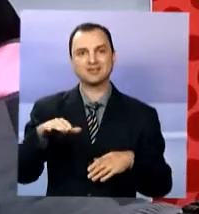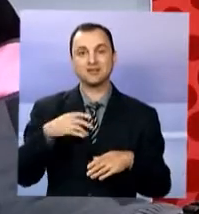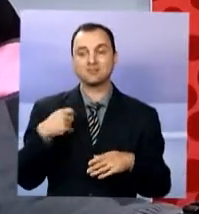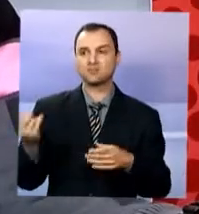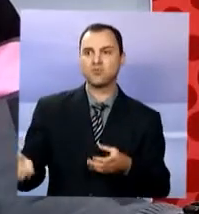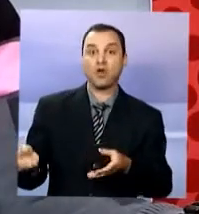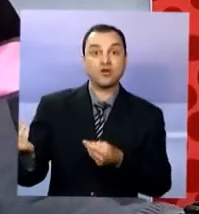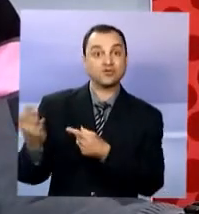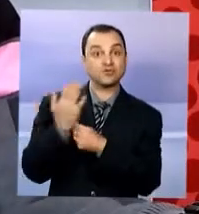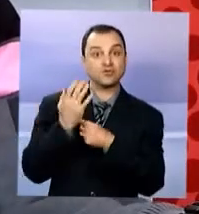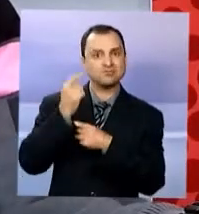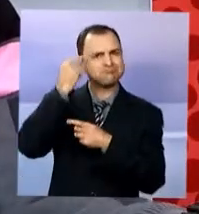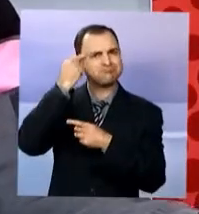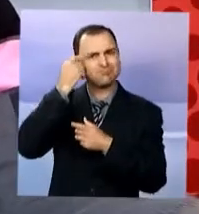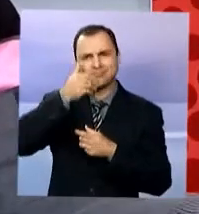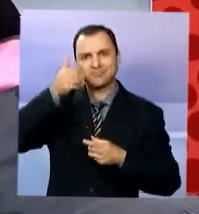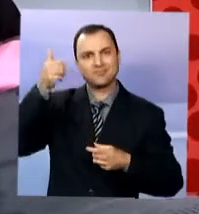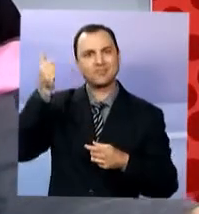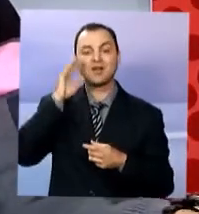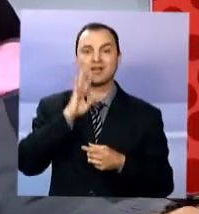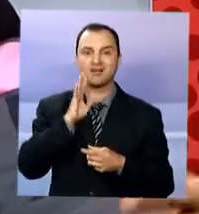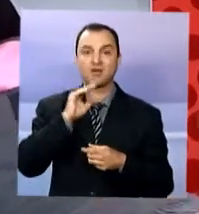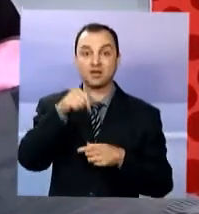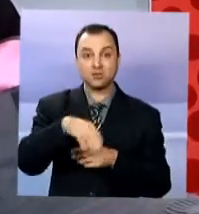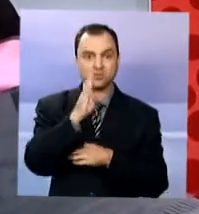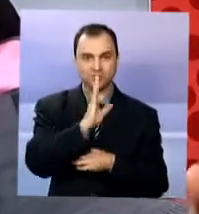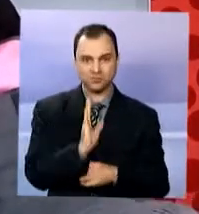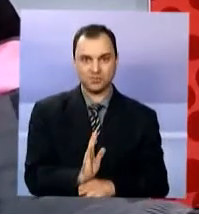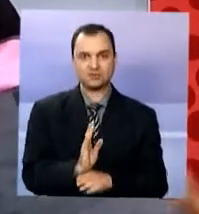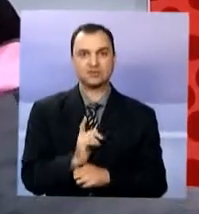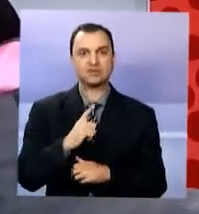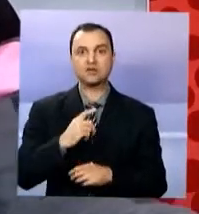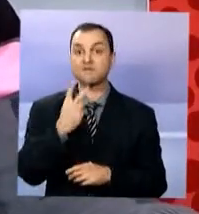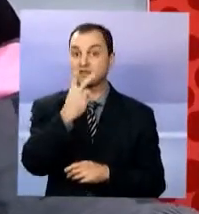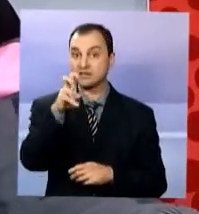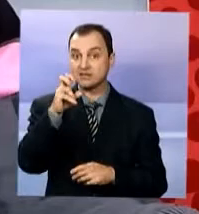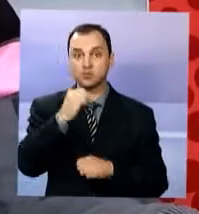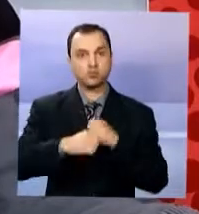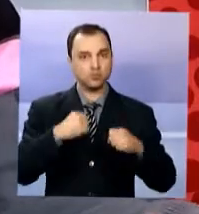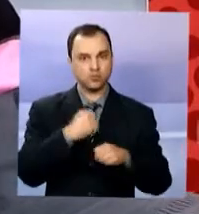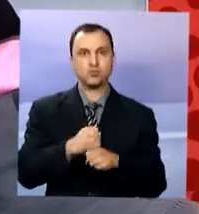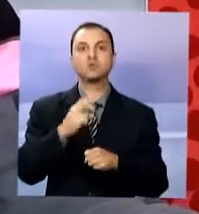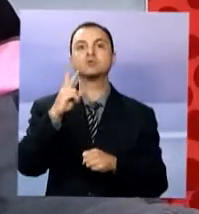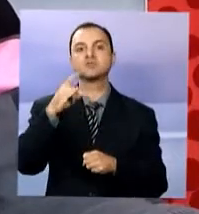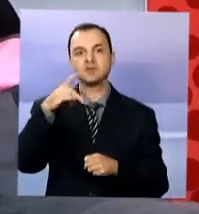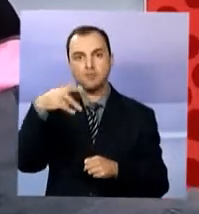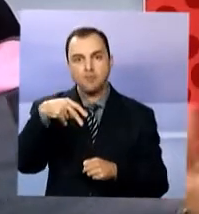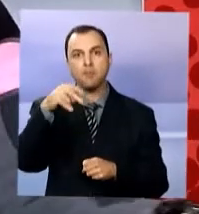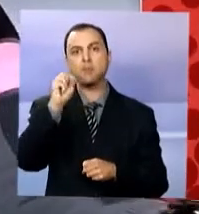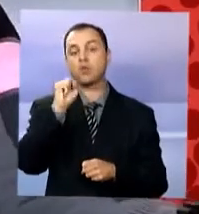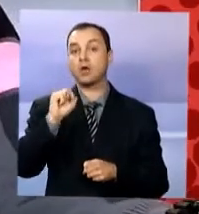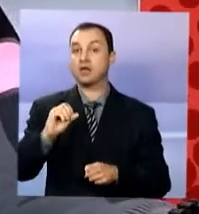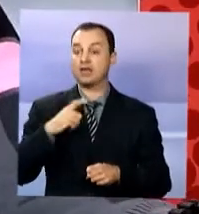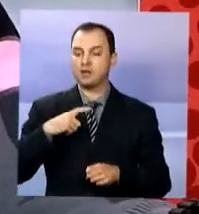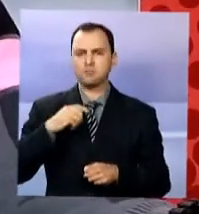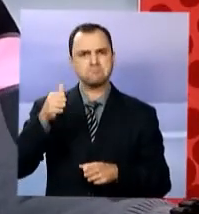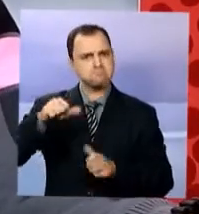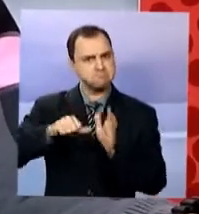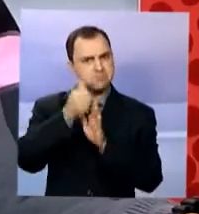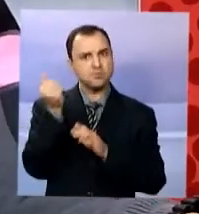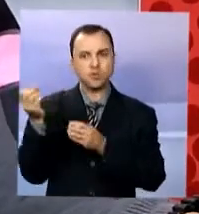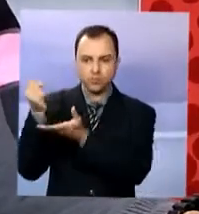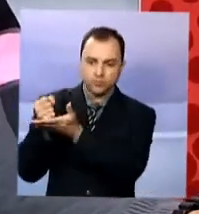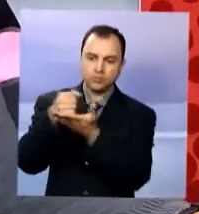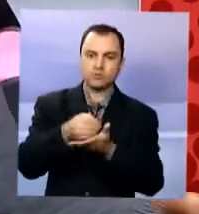retorno neurológico aí muito interessante hoje no Brasil nessa um 25 anos depois terapias o primeiro que o trouxe para cá